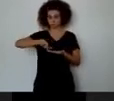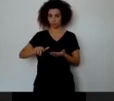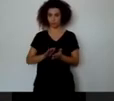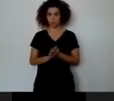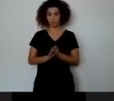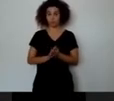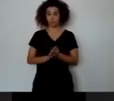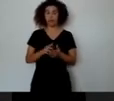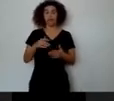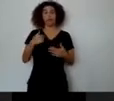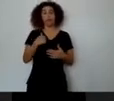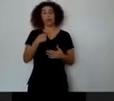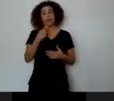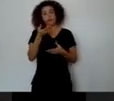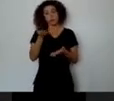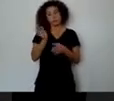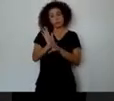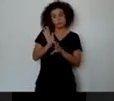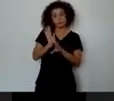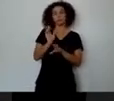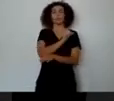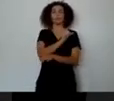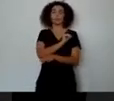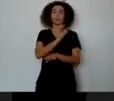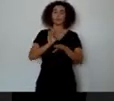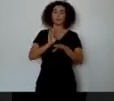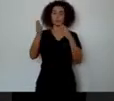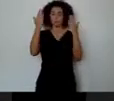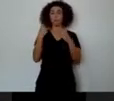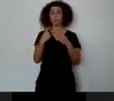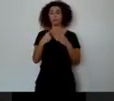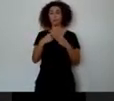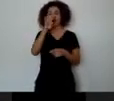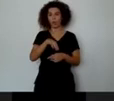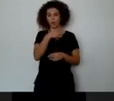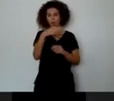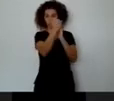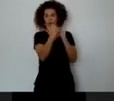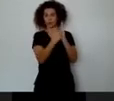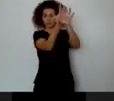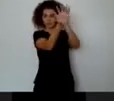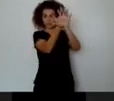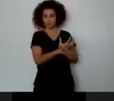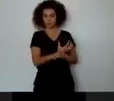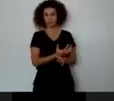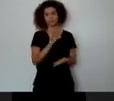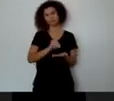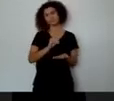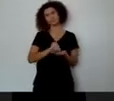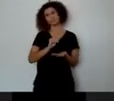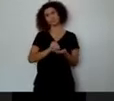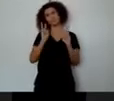para a formação dos alunos de psicologia, é porque a grade do curso não contempla o assunto como ele deveria. A grade do